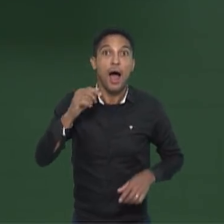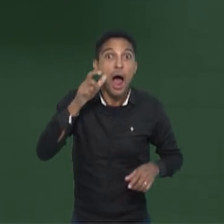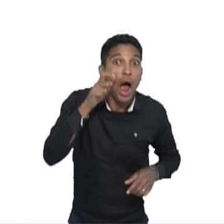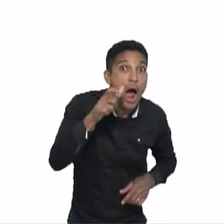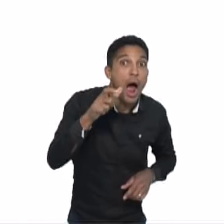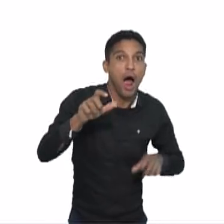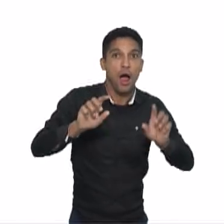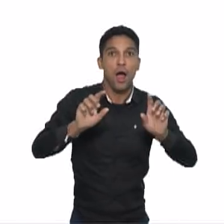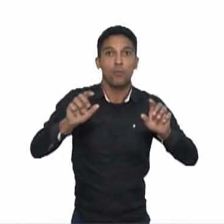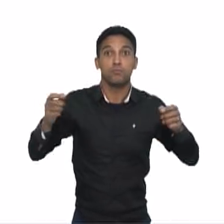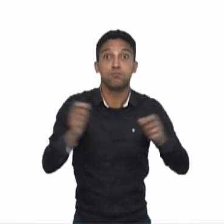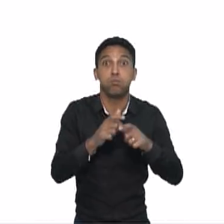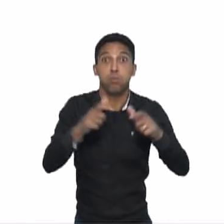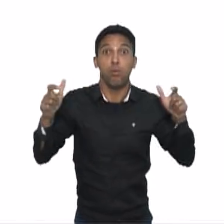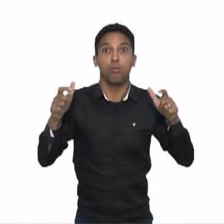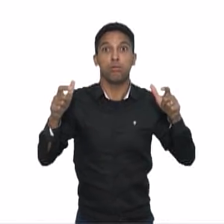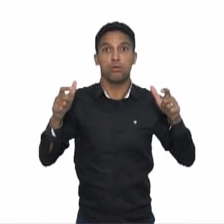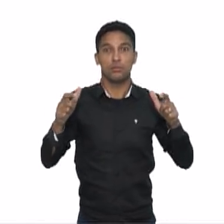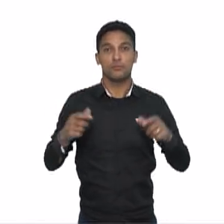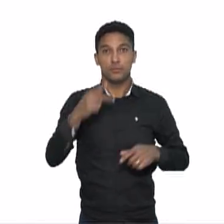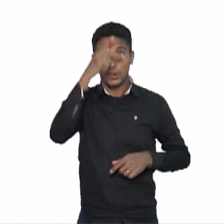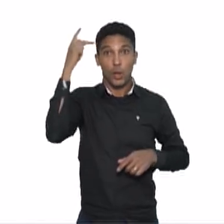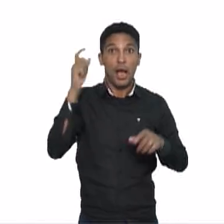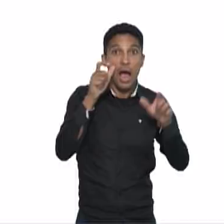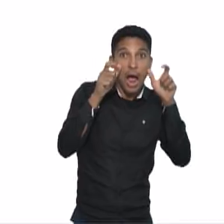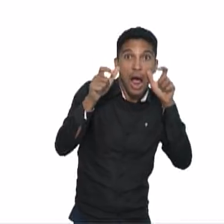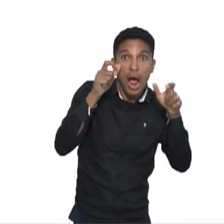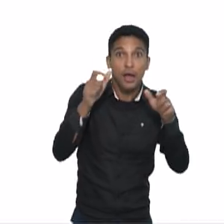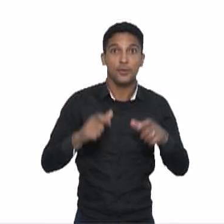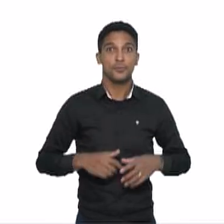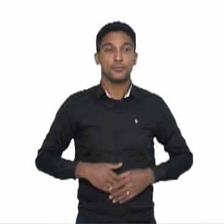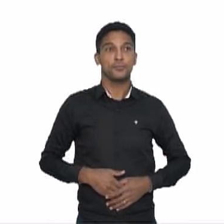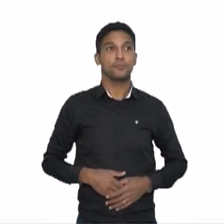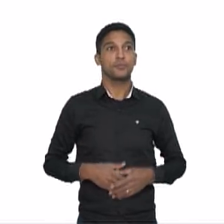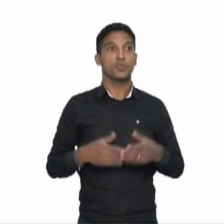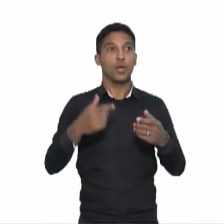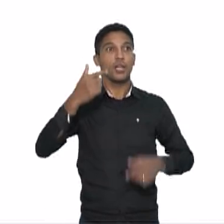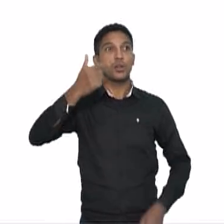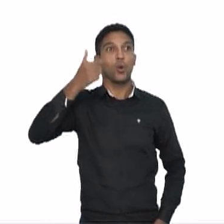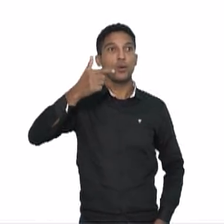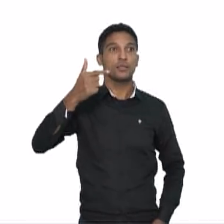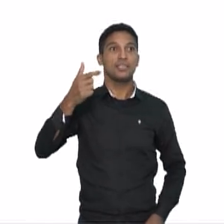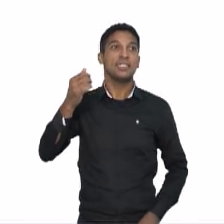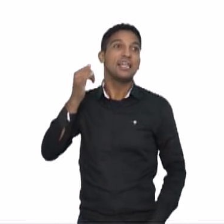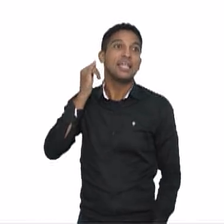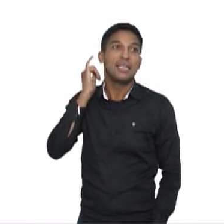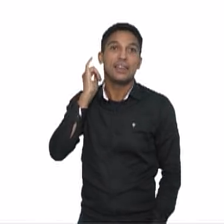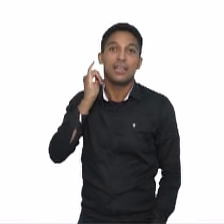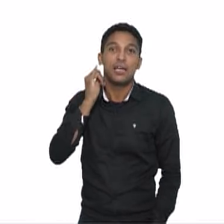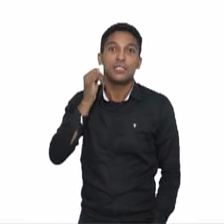Dois. A narrativa seriada é uma forma de se contar histórias. E ela define